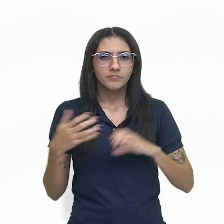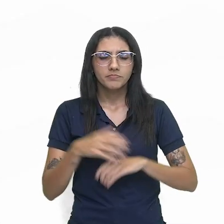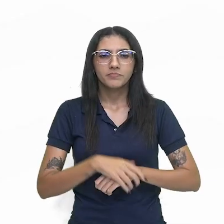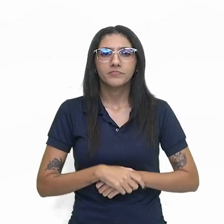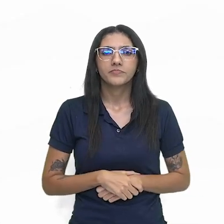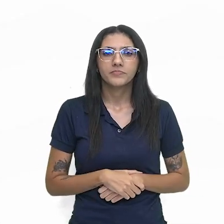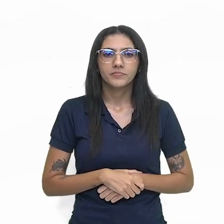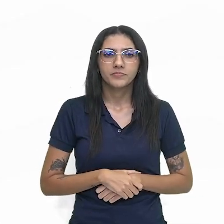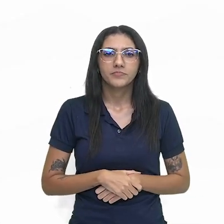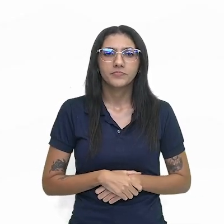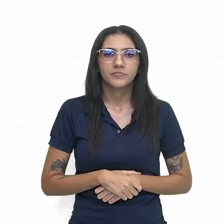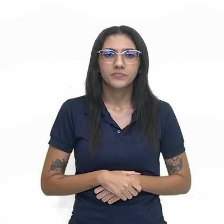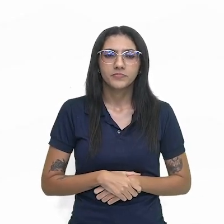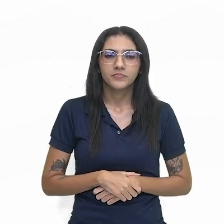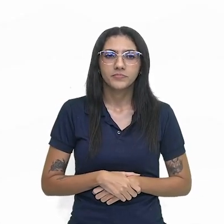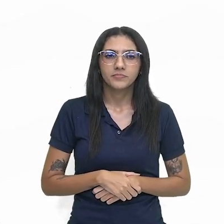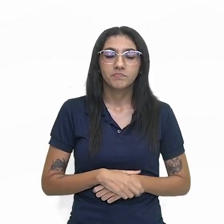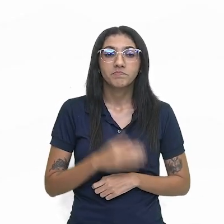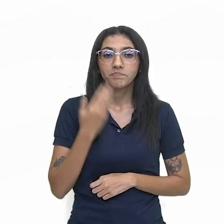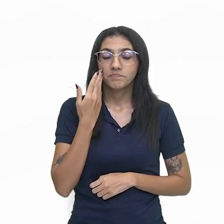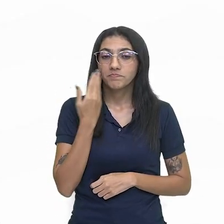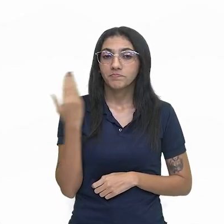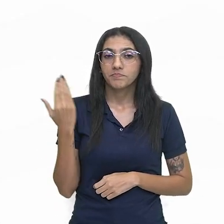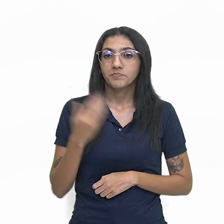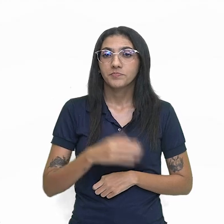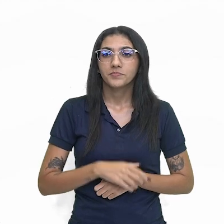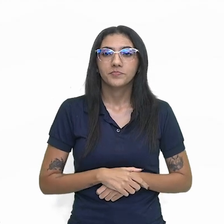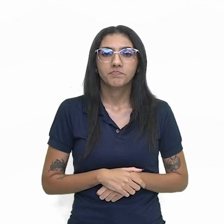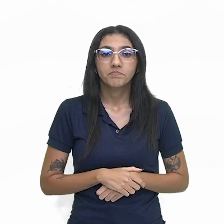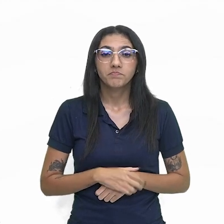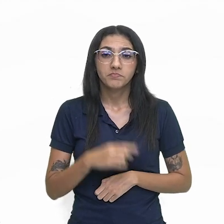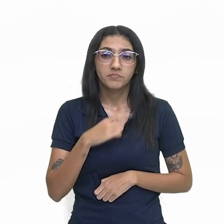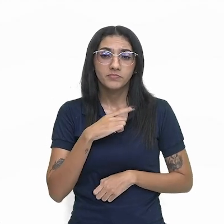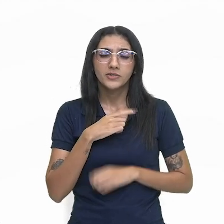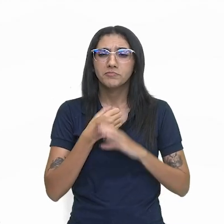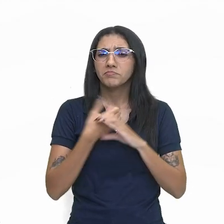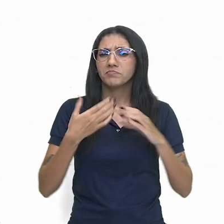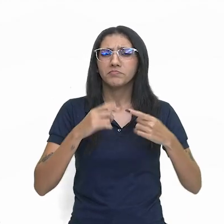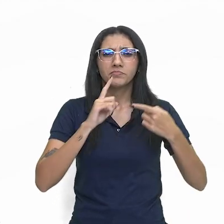Diz Durkheim, o fato social ele tem uma característica da